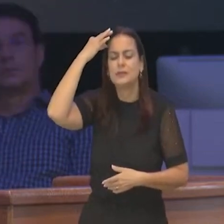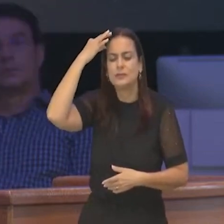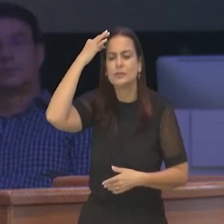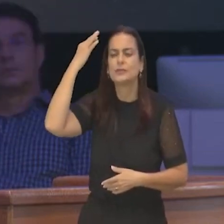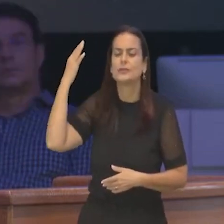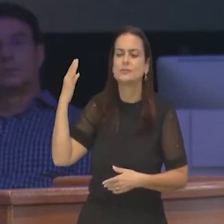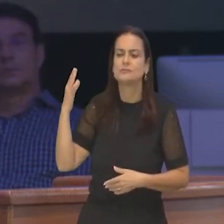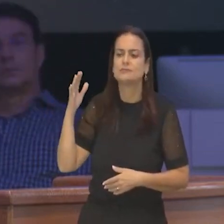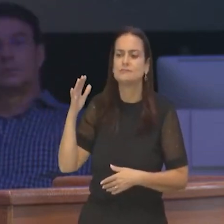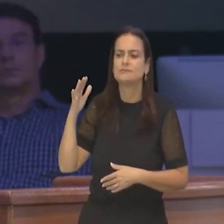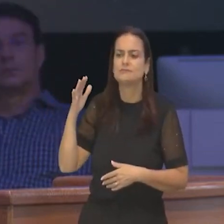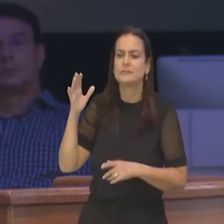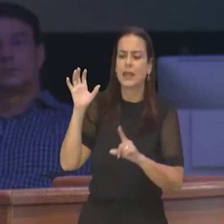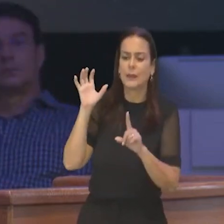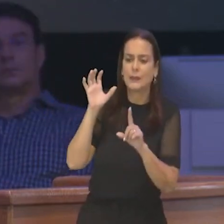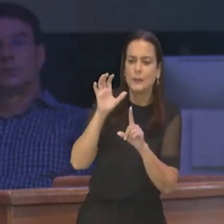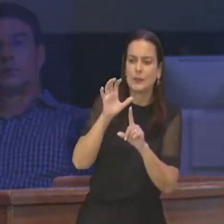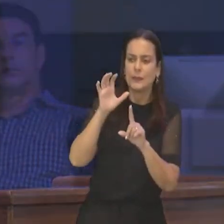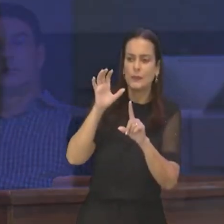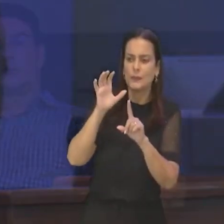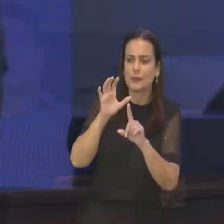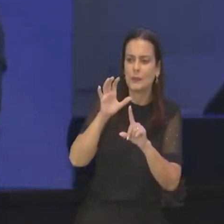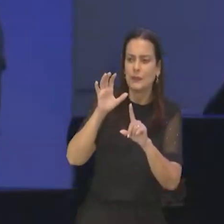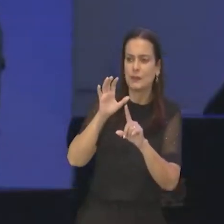convencia os corações.